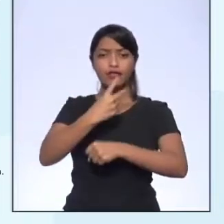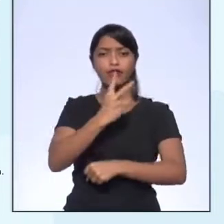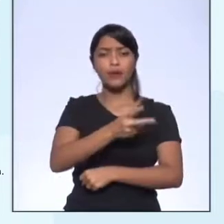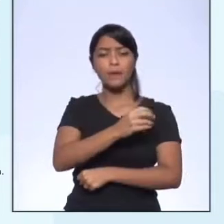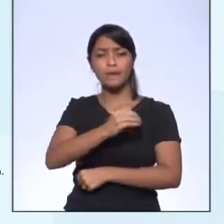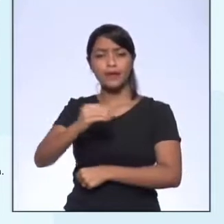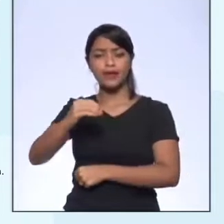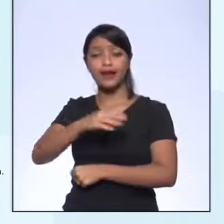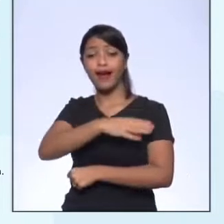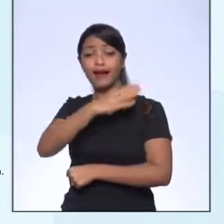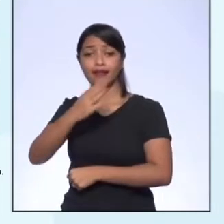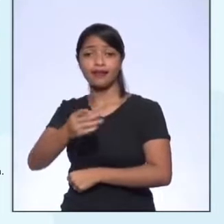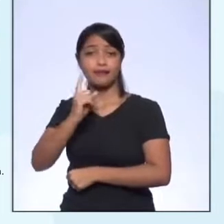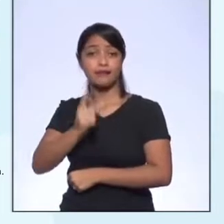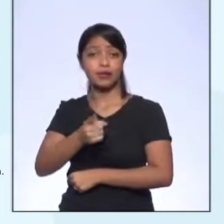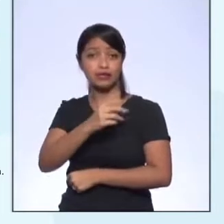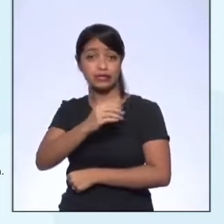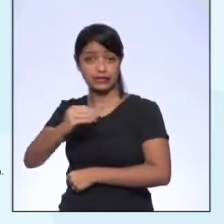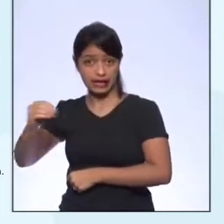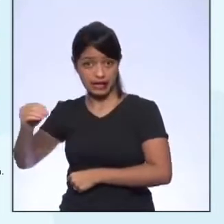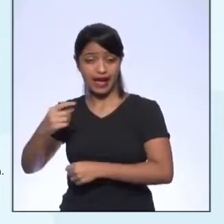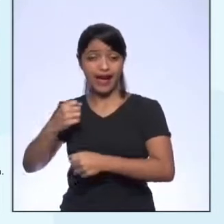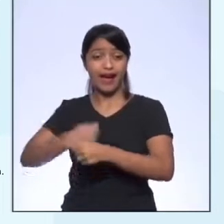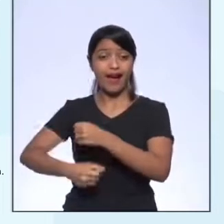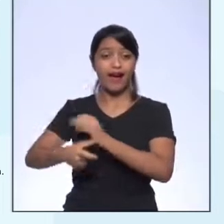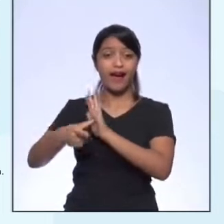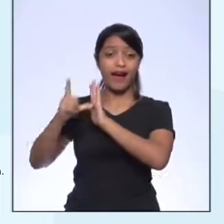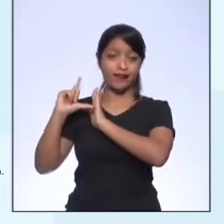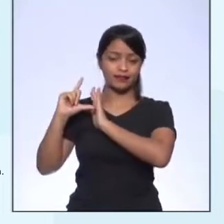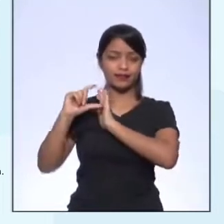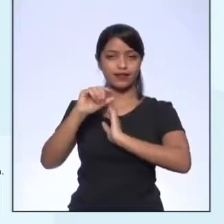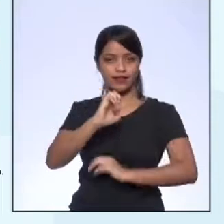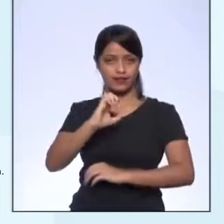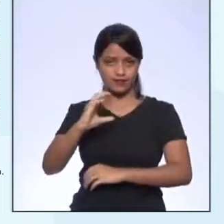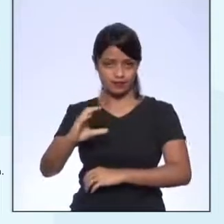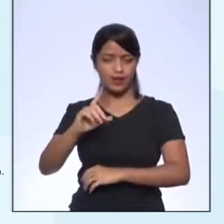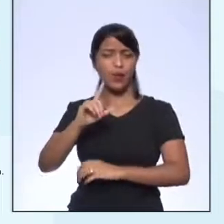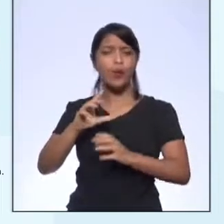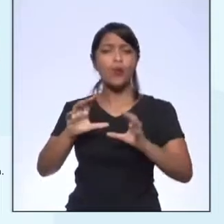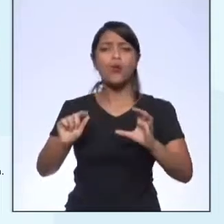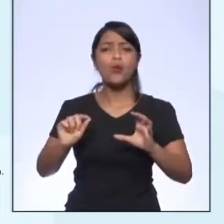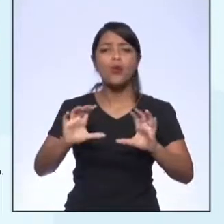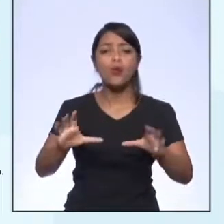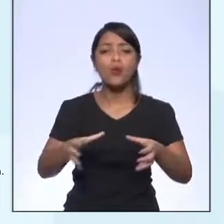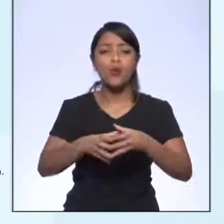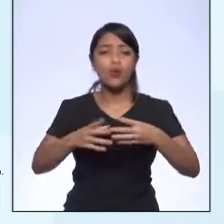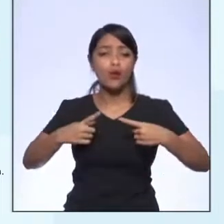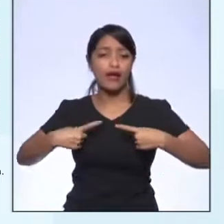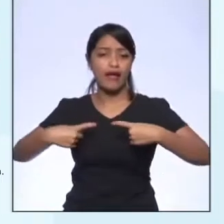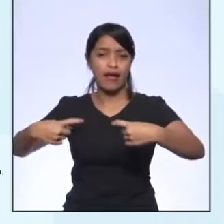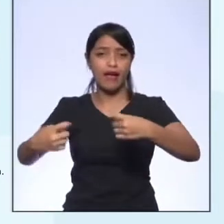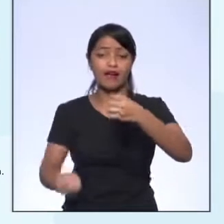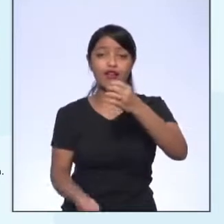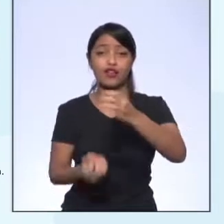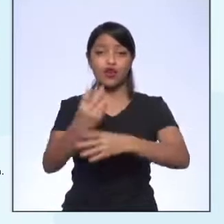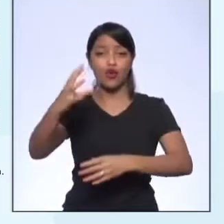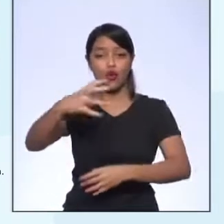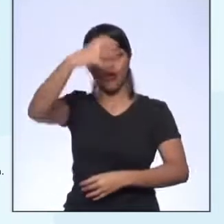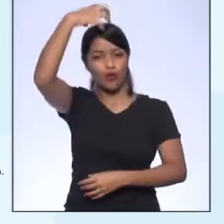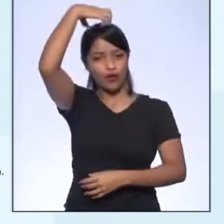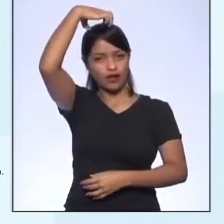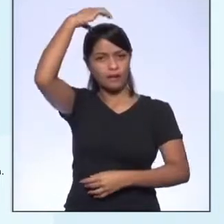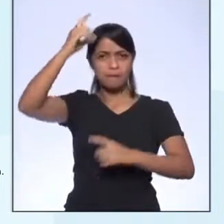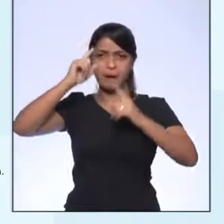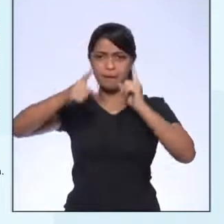eram povos guerreiros que estabeleceram monarquias para governar seus reinos.